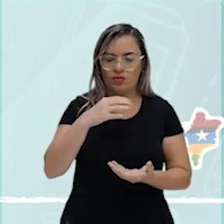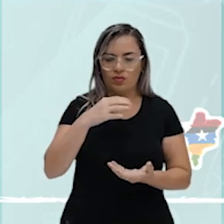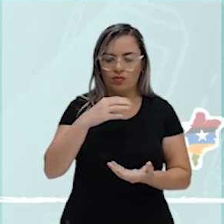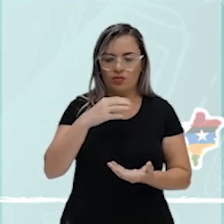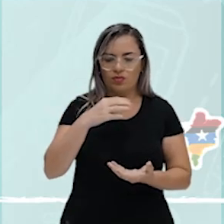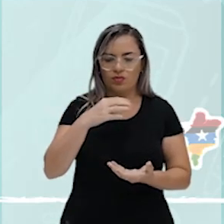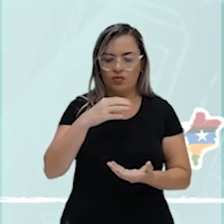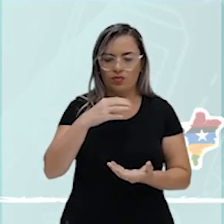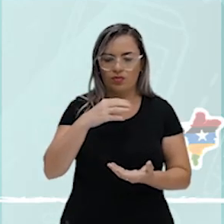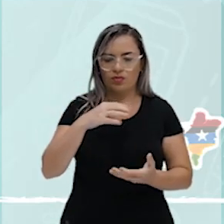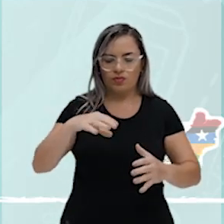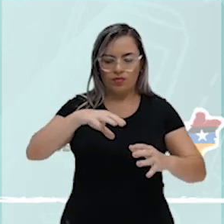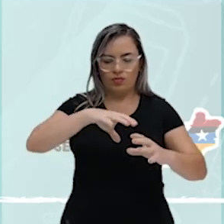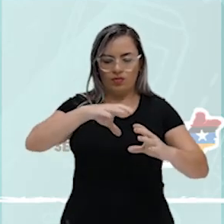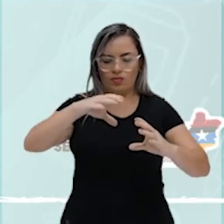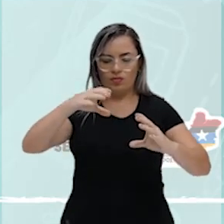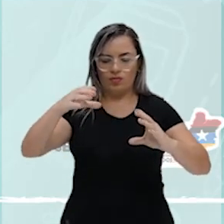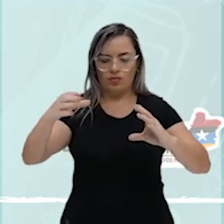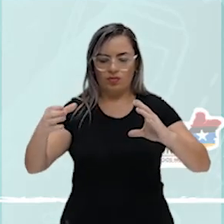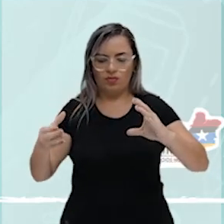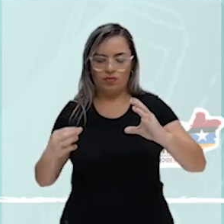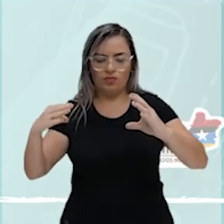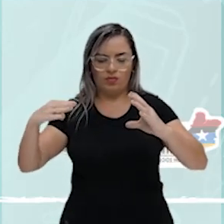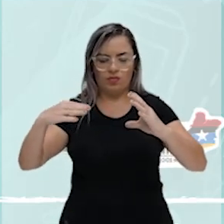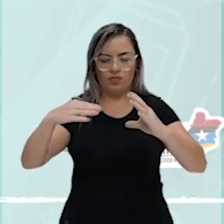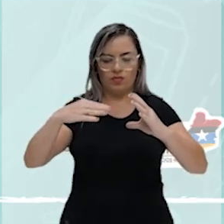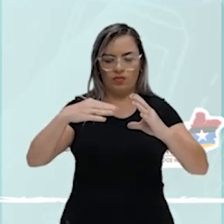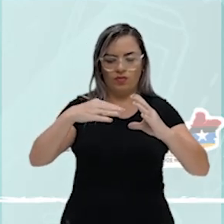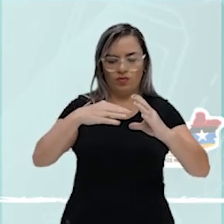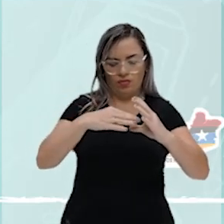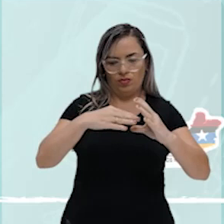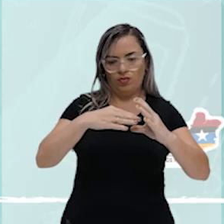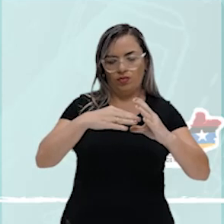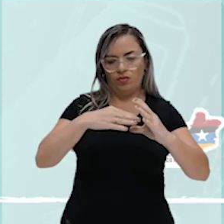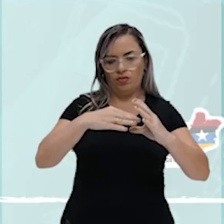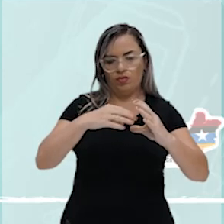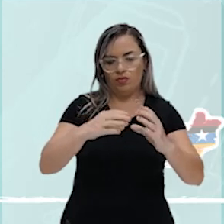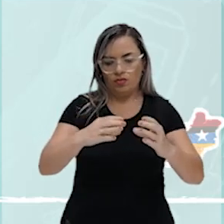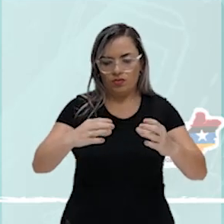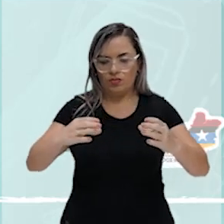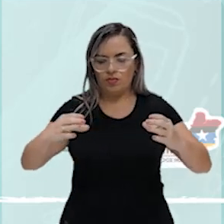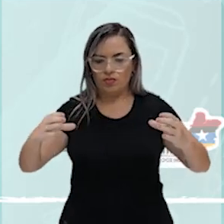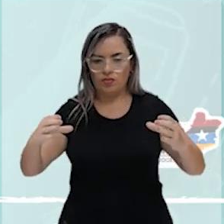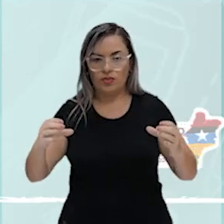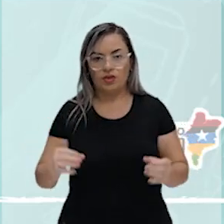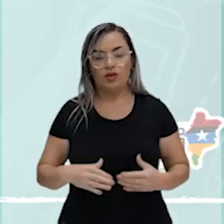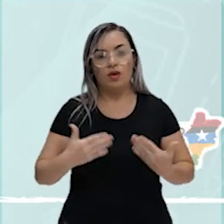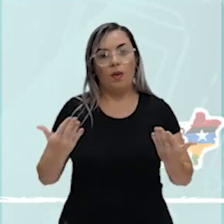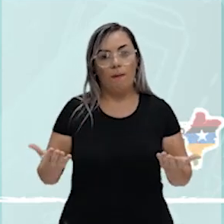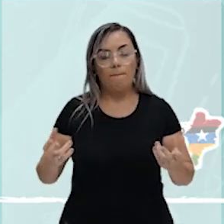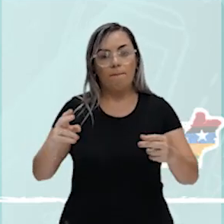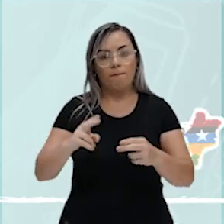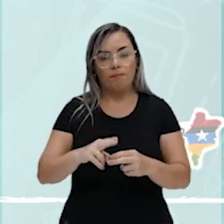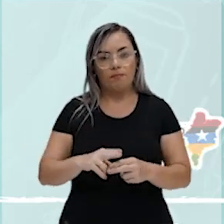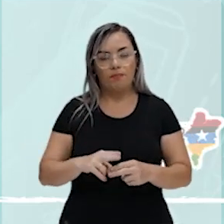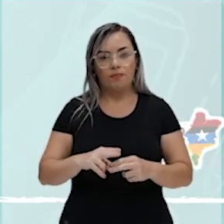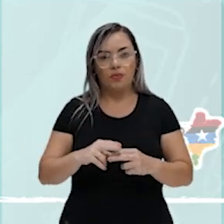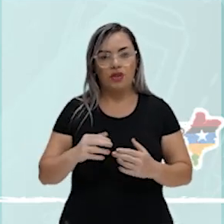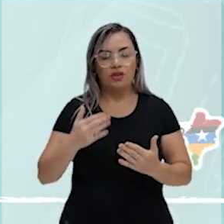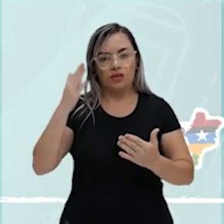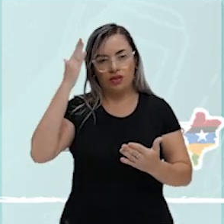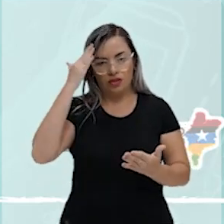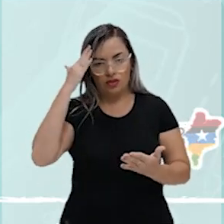a formação do buraco aqui da camada de ozônio. Beleza? Então, pessoal, eu espero que vocês tenham entendido a aula de hoje. A